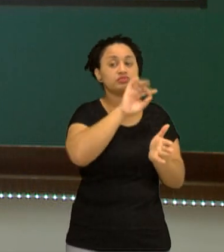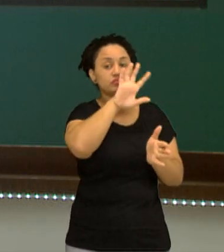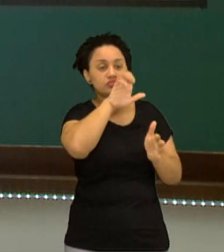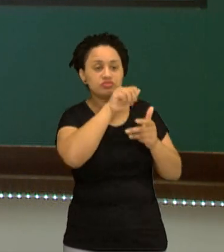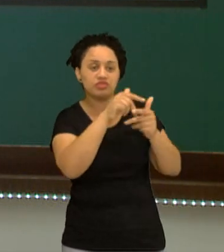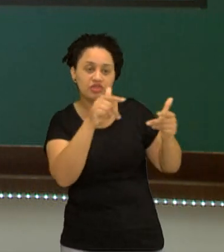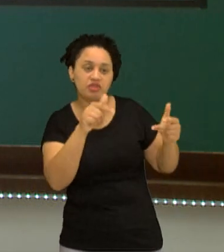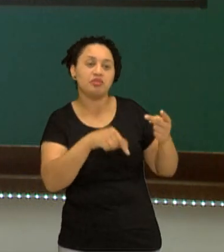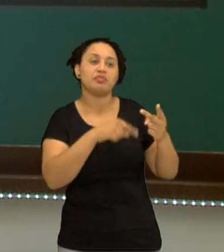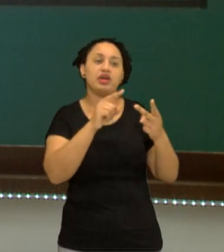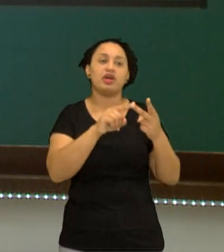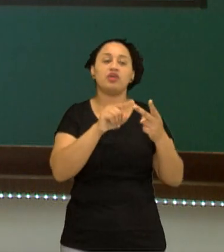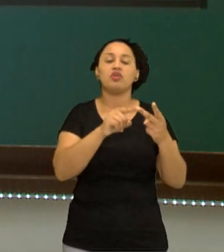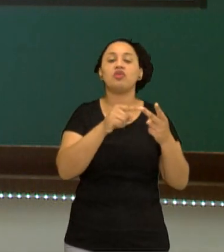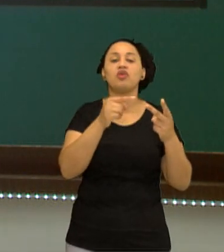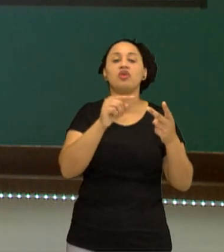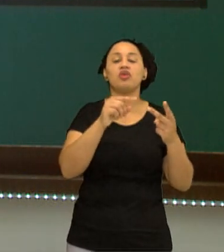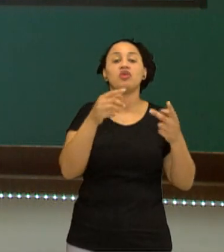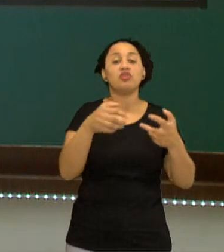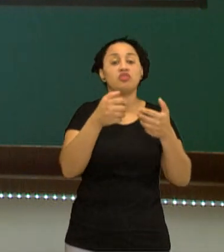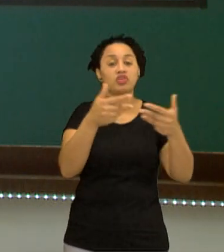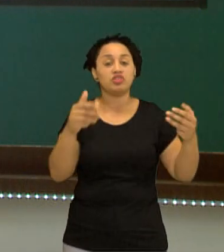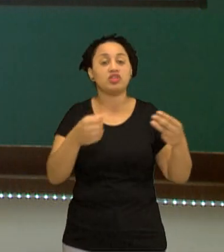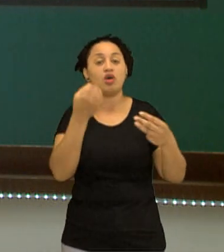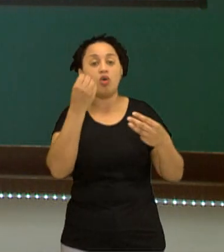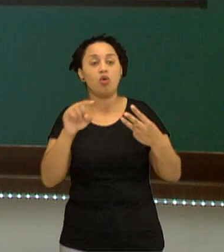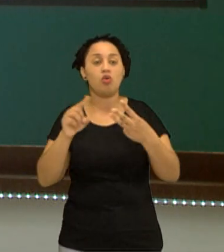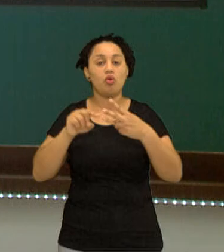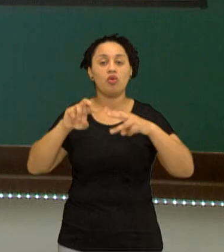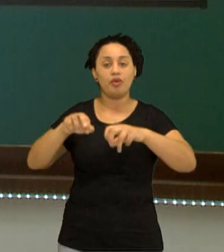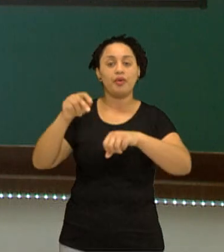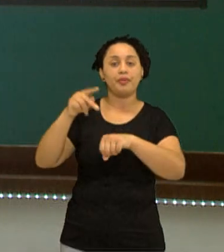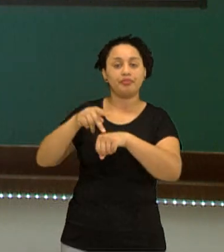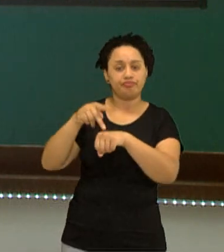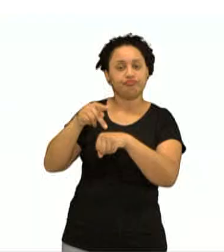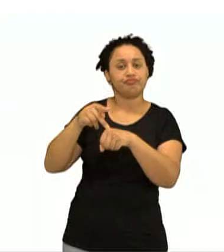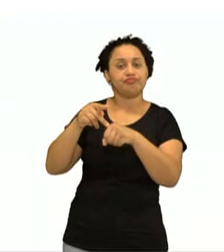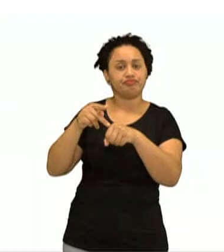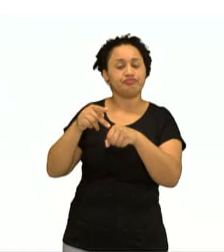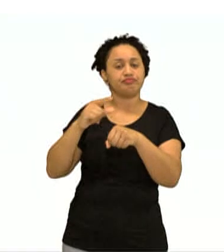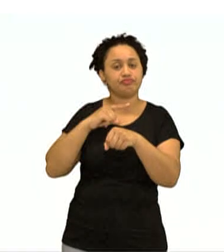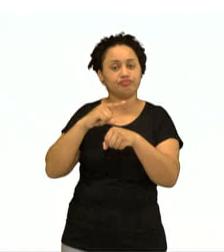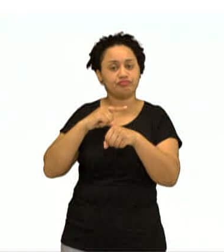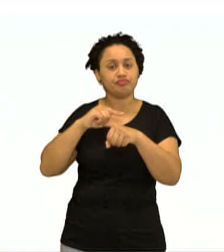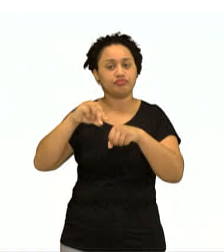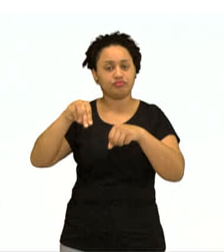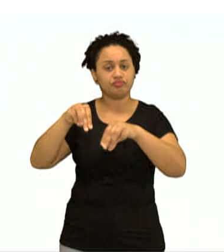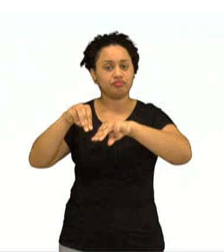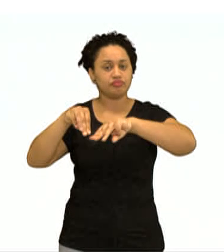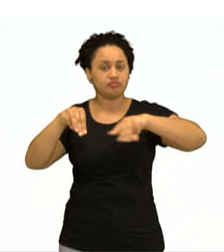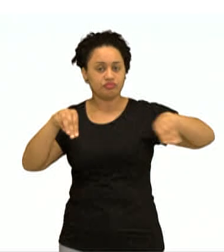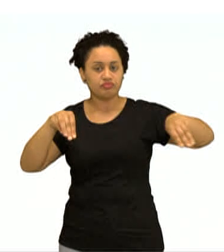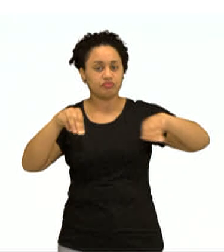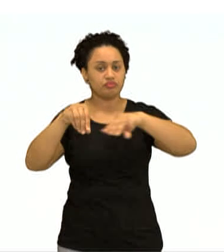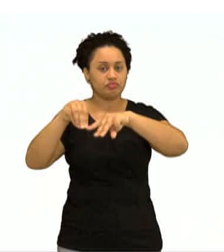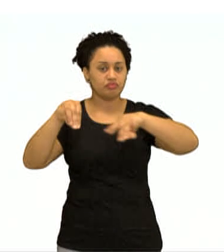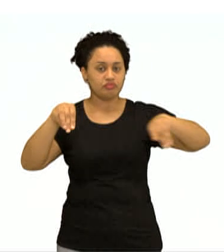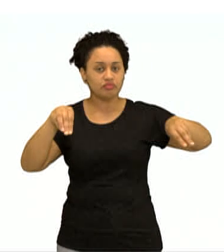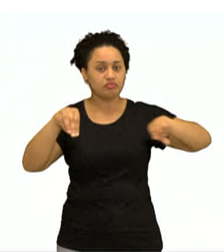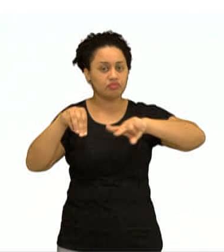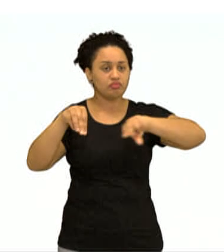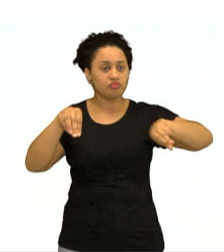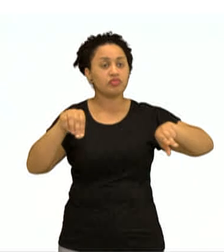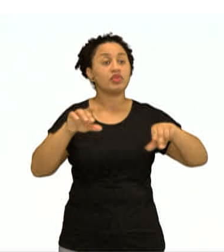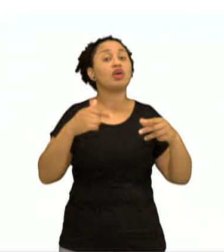animal, vegetal ou mineral. Tal como o nome indica, um material natural tem a sua origem onde?